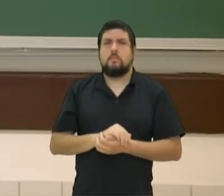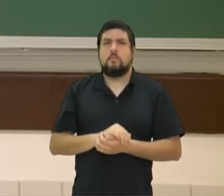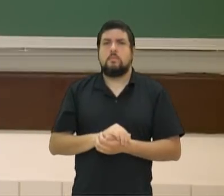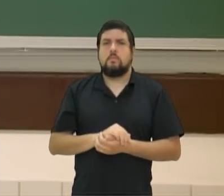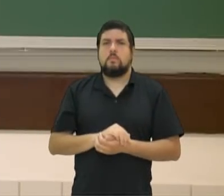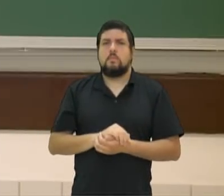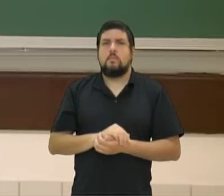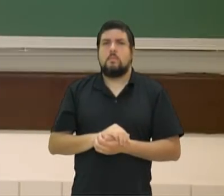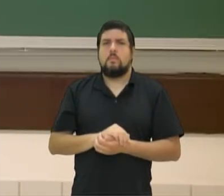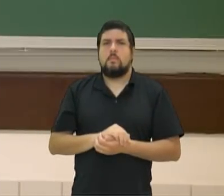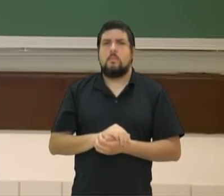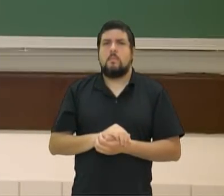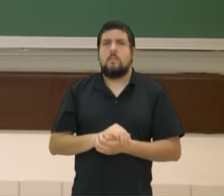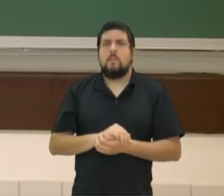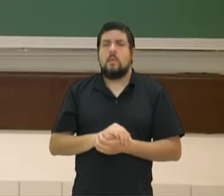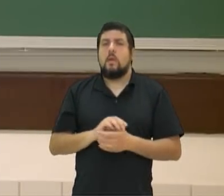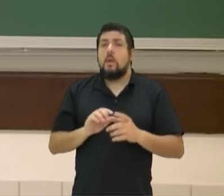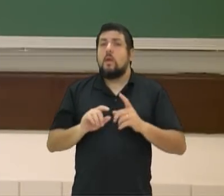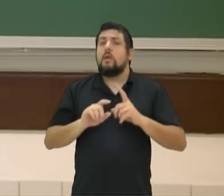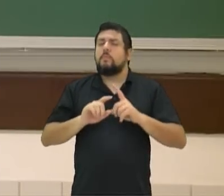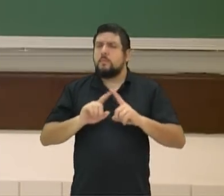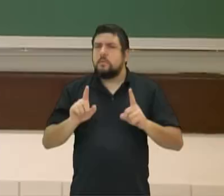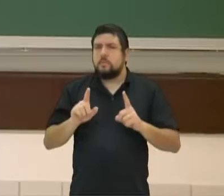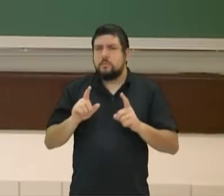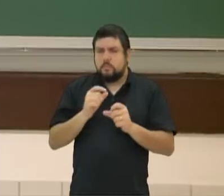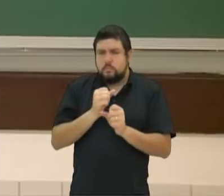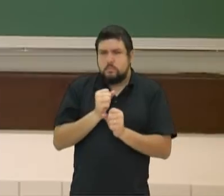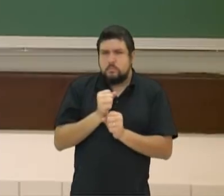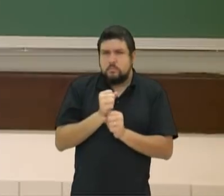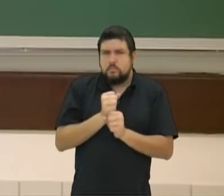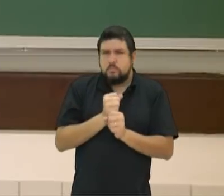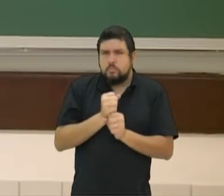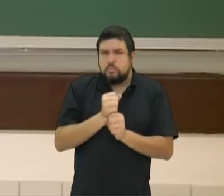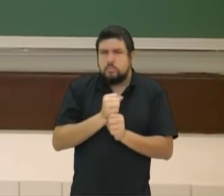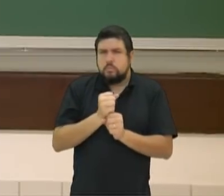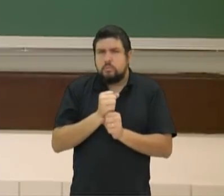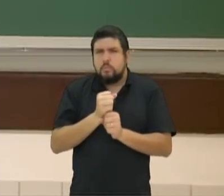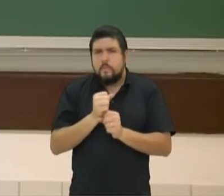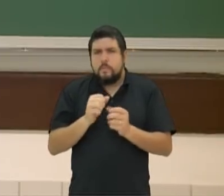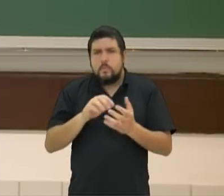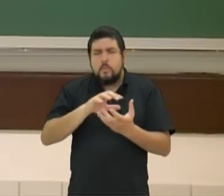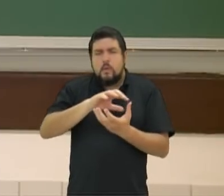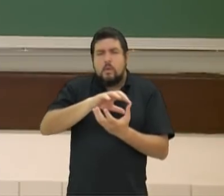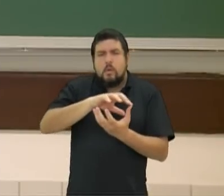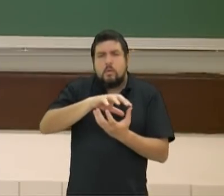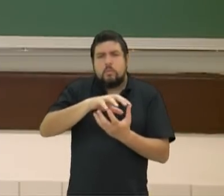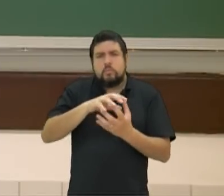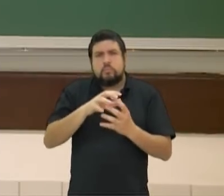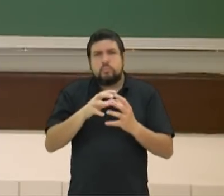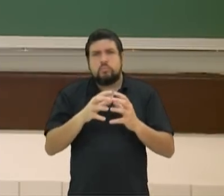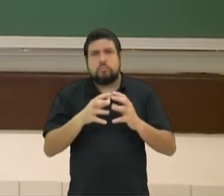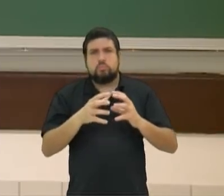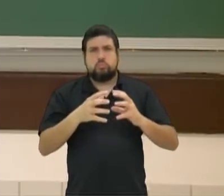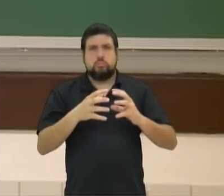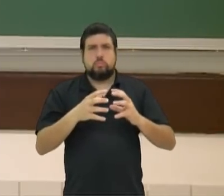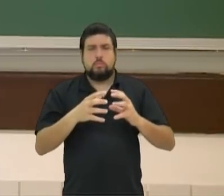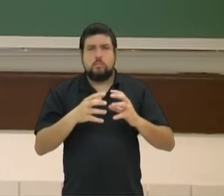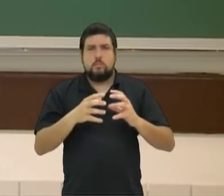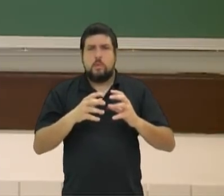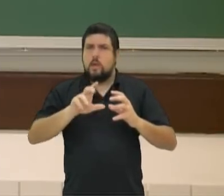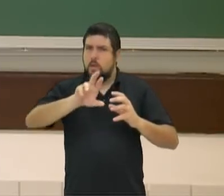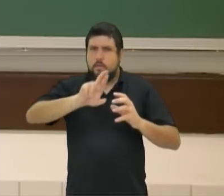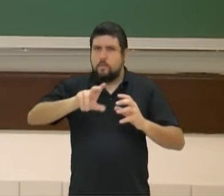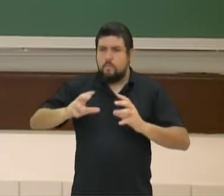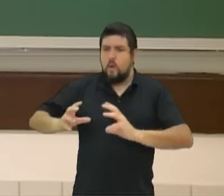isso também. Mas com o passar do tempo ele foi se tornando uma esfera um pouco mais perfeita. Isso não quer dizer que você vai pegar uma bola e vai